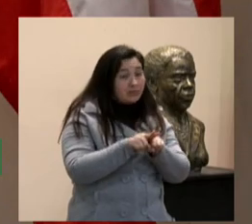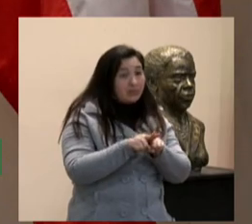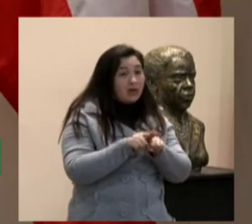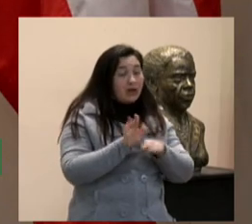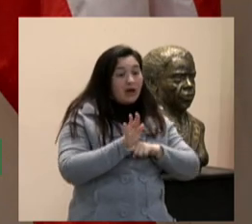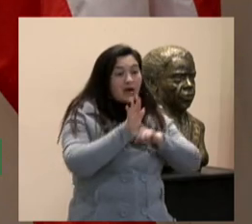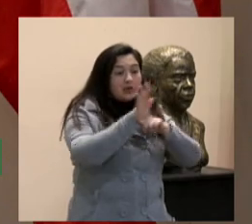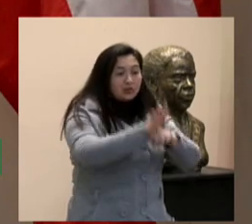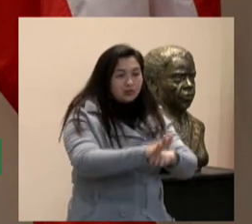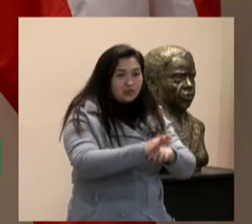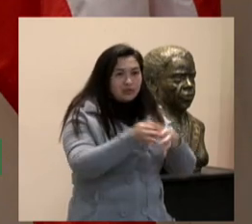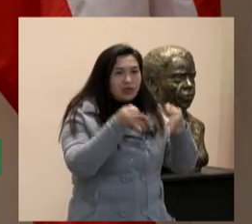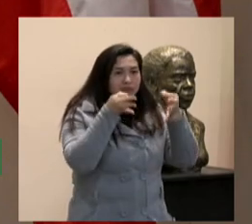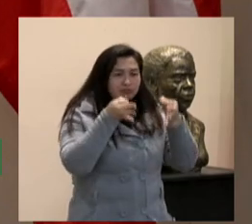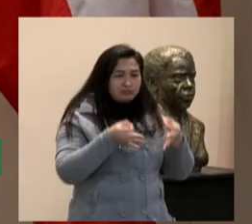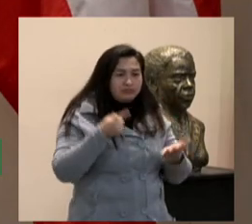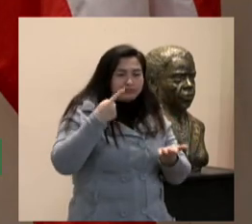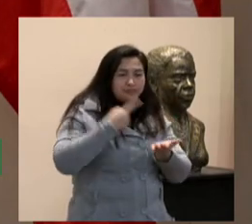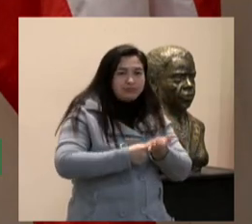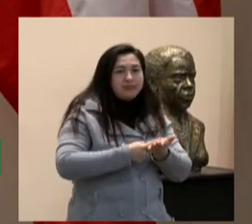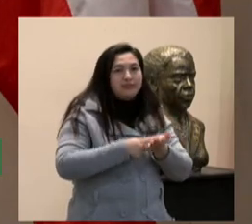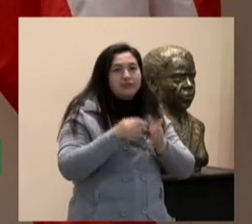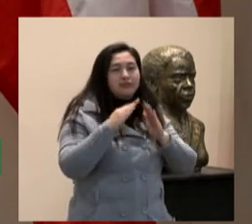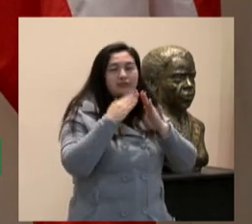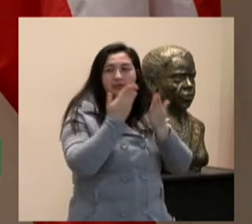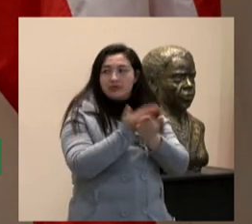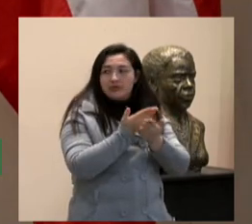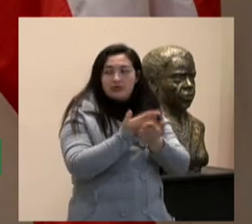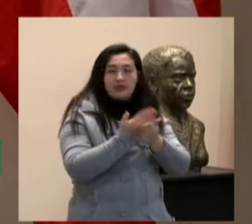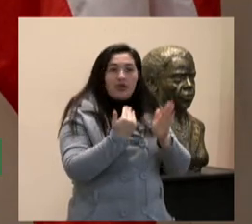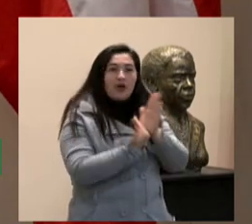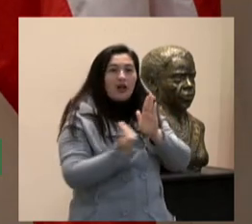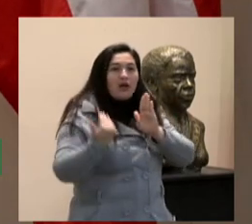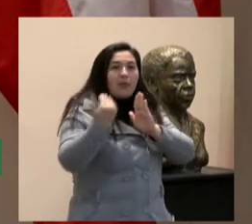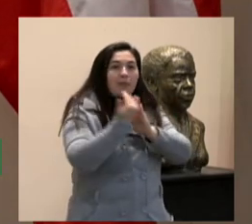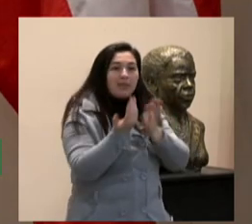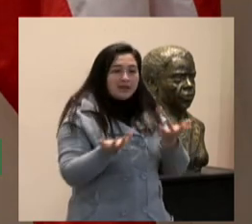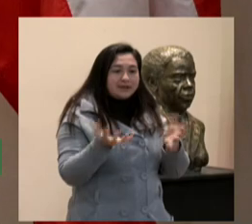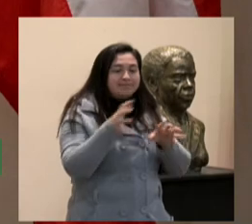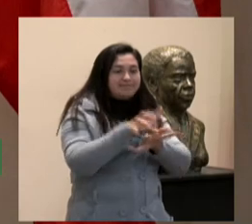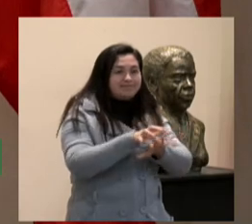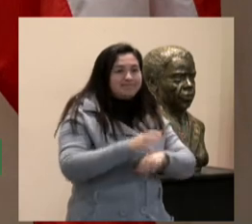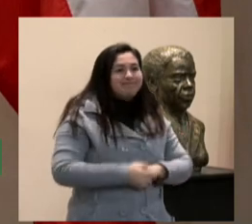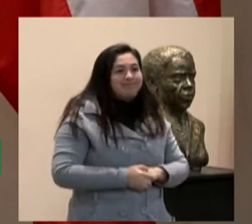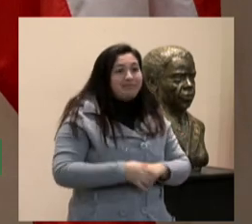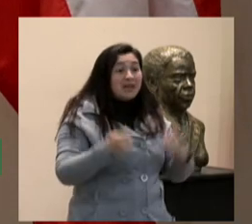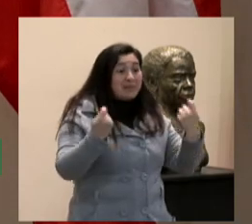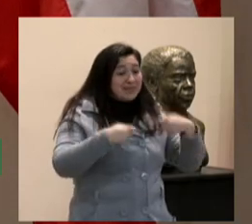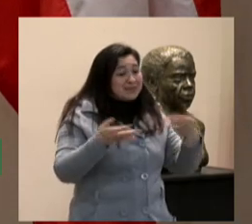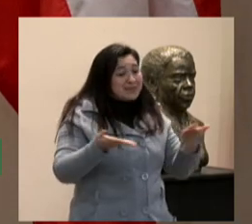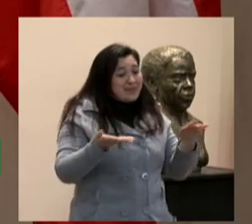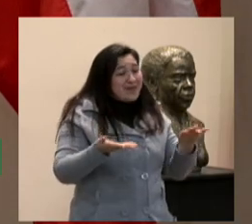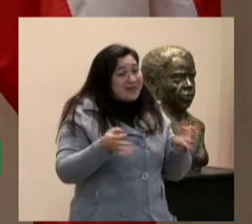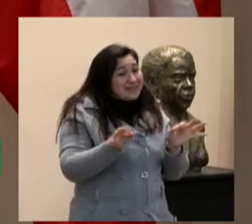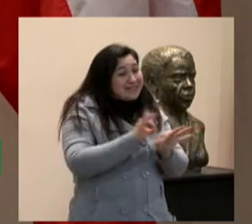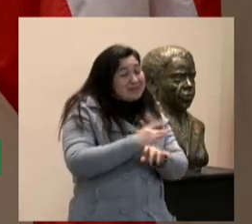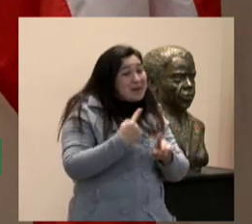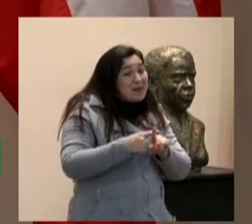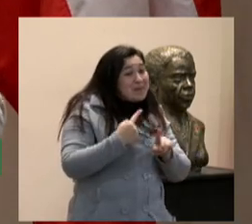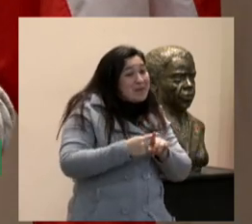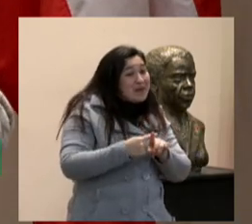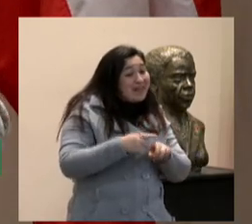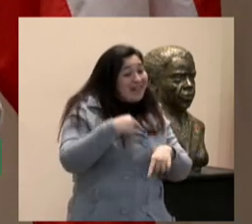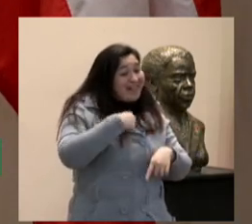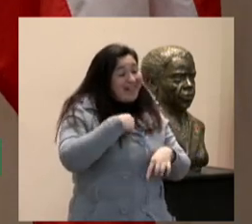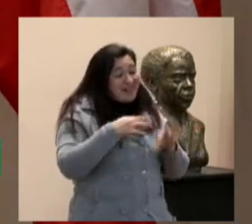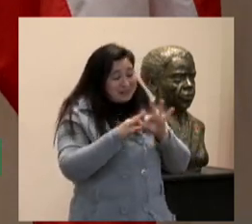na consolidação de uma escola mais inclusiva. Eu tenho que encerrar, porque as colegas já estão me olhando feio e eu não reparei